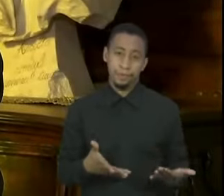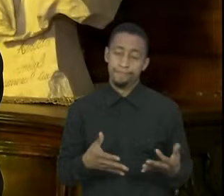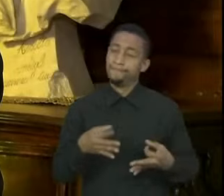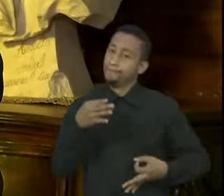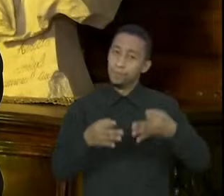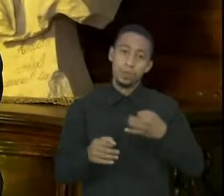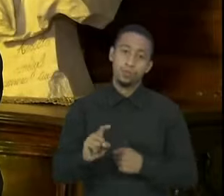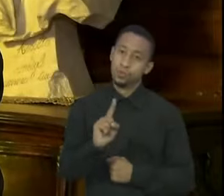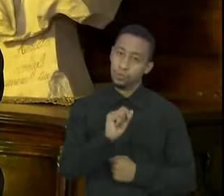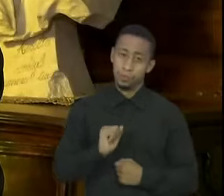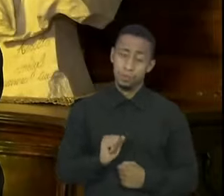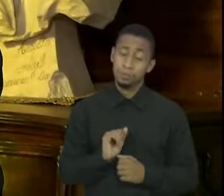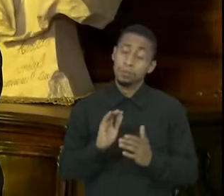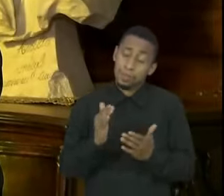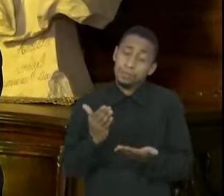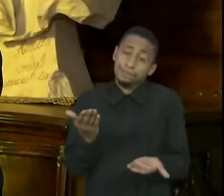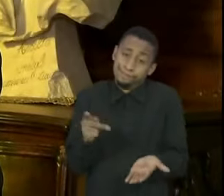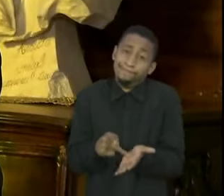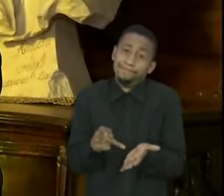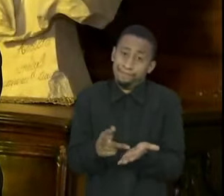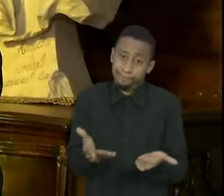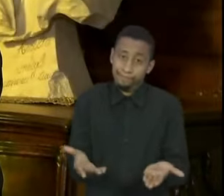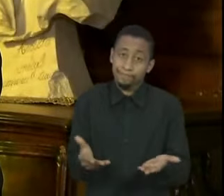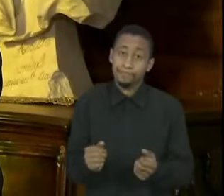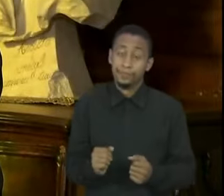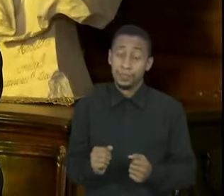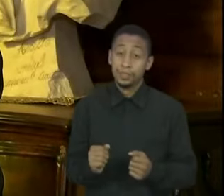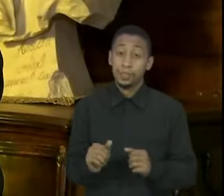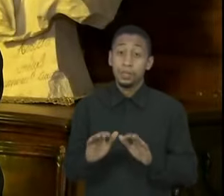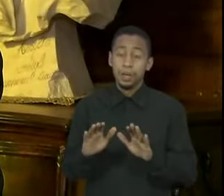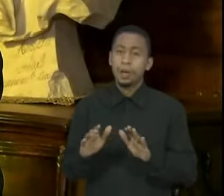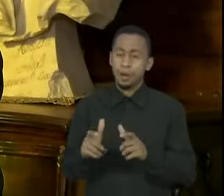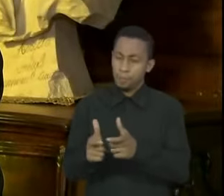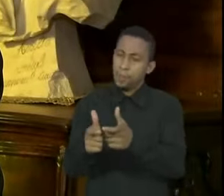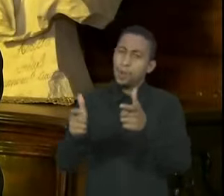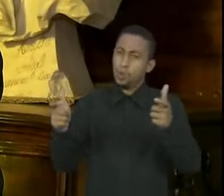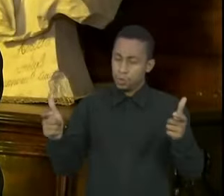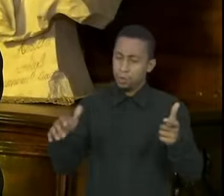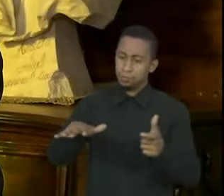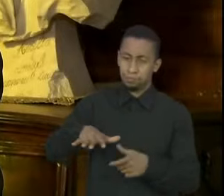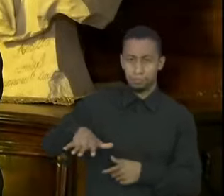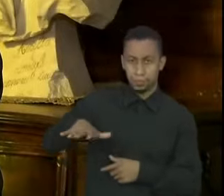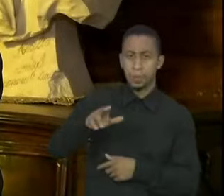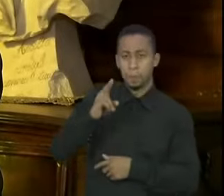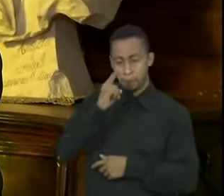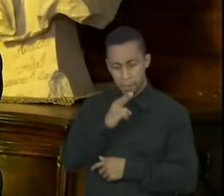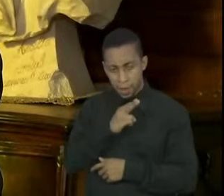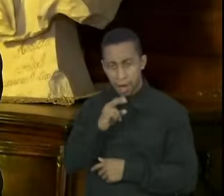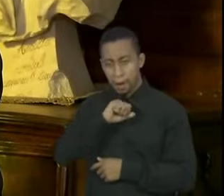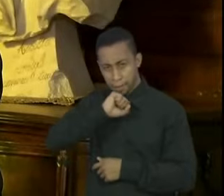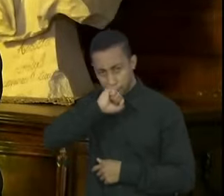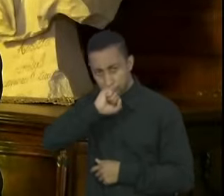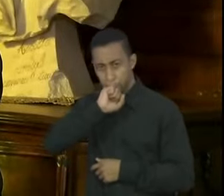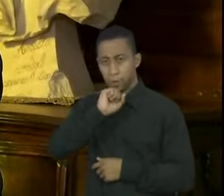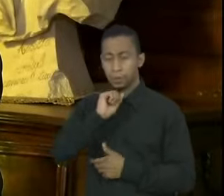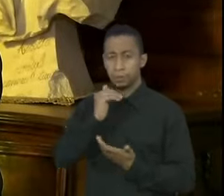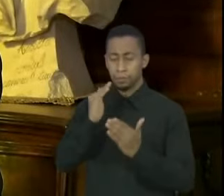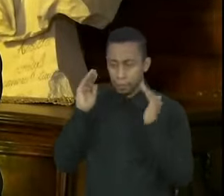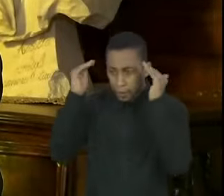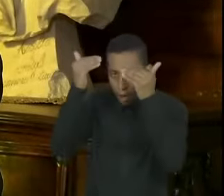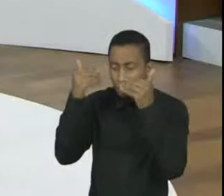mas este é o fato por aí a muitos sacerdotes fazendo o seu trabalho